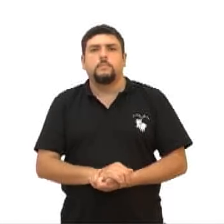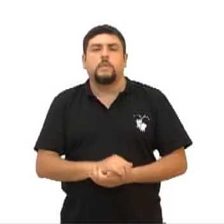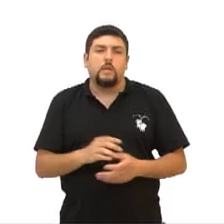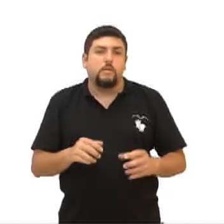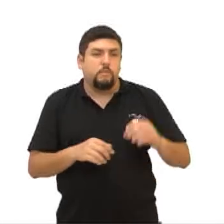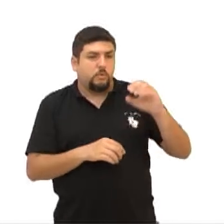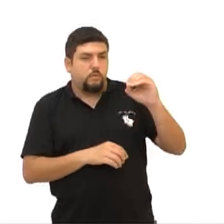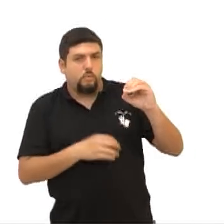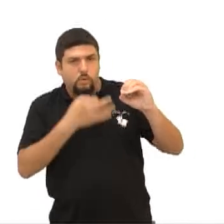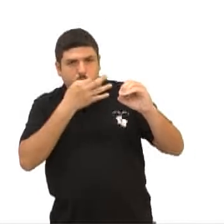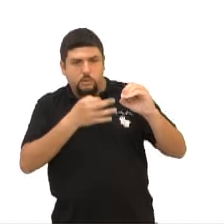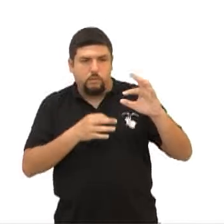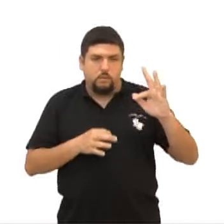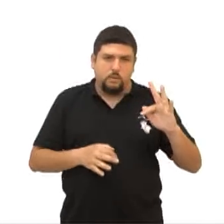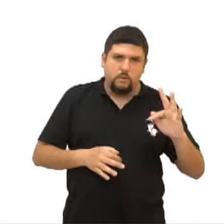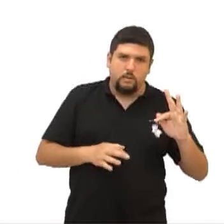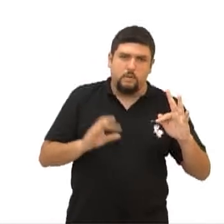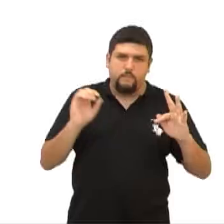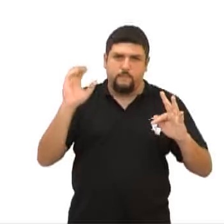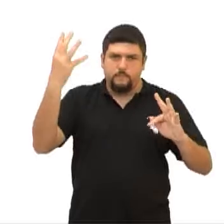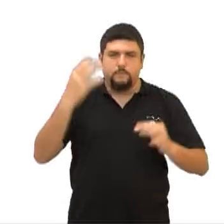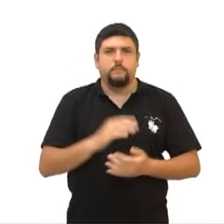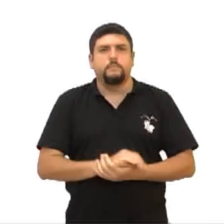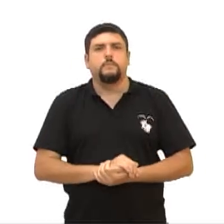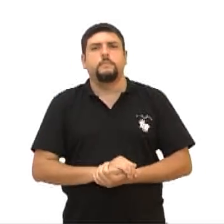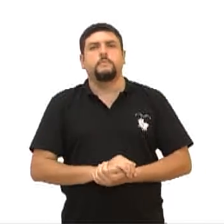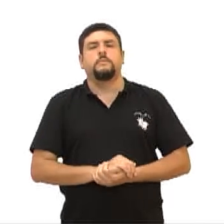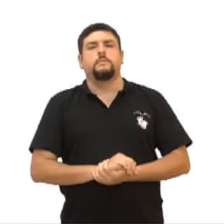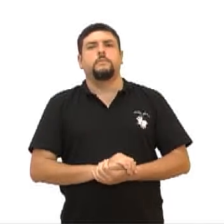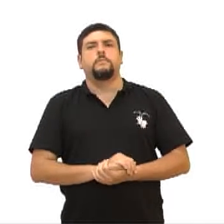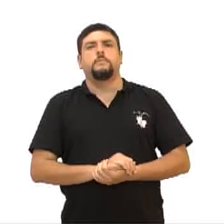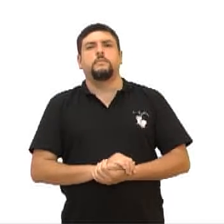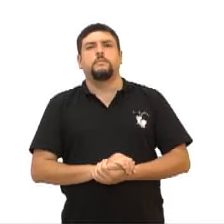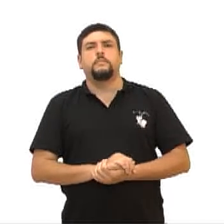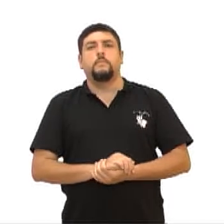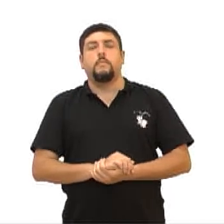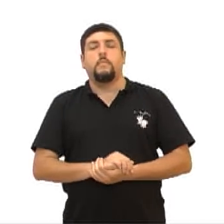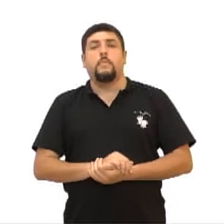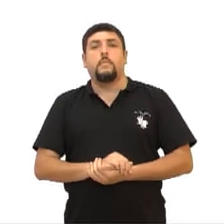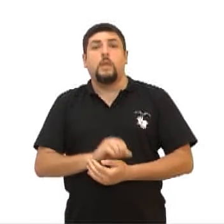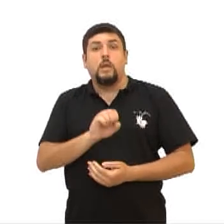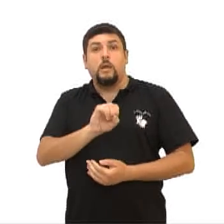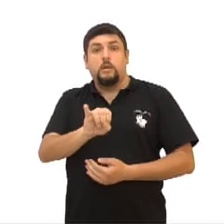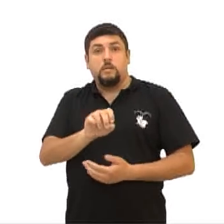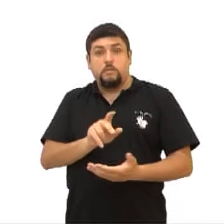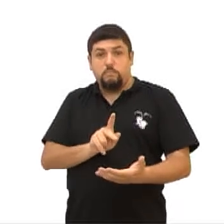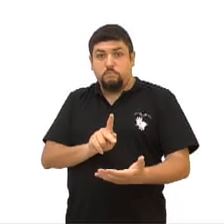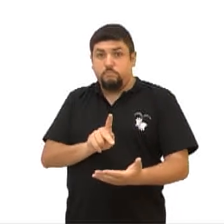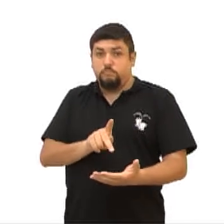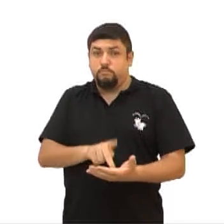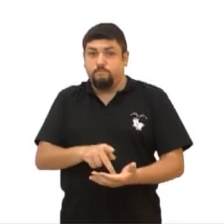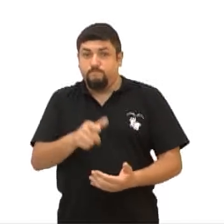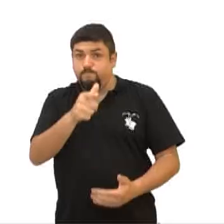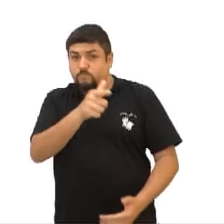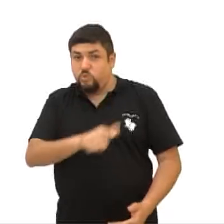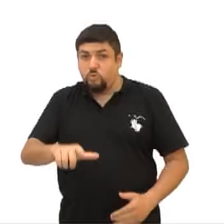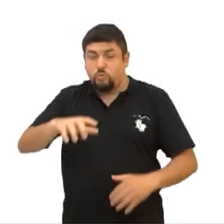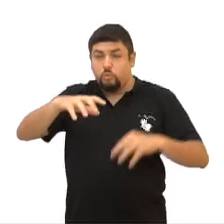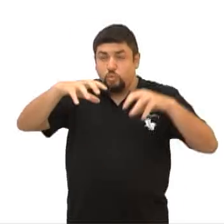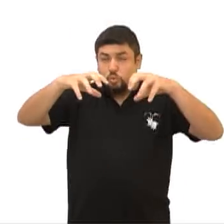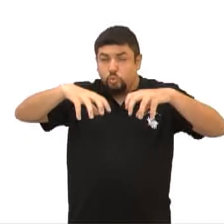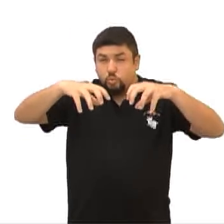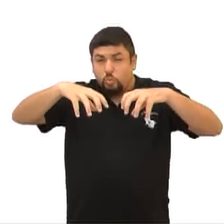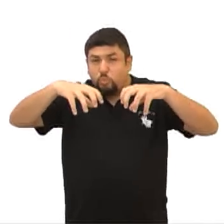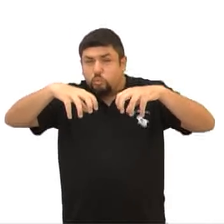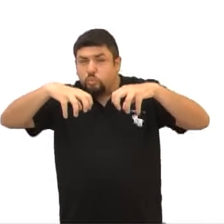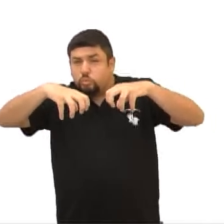para opinião e F para fato. Se a gente tiver mais uma estação chuvosa ruim